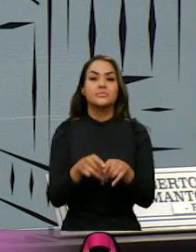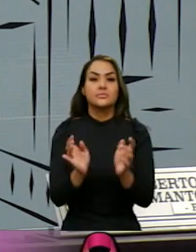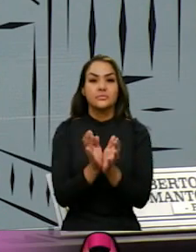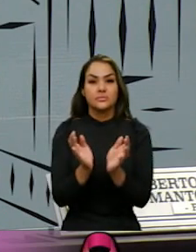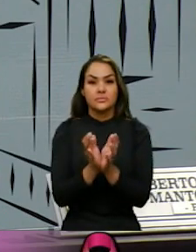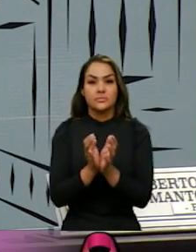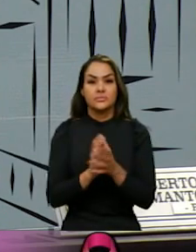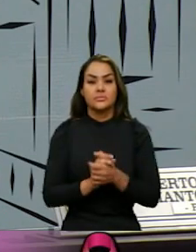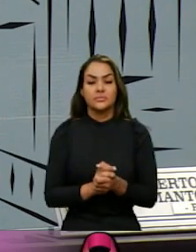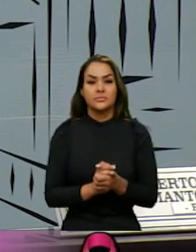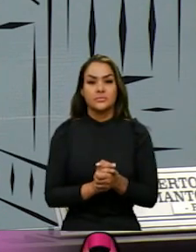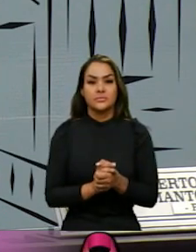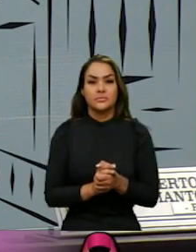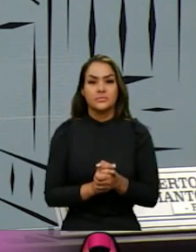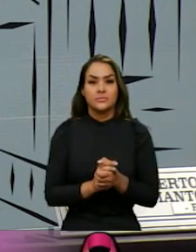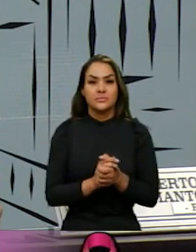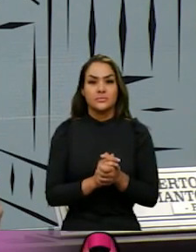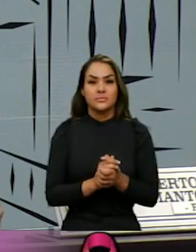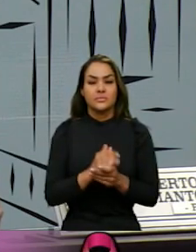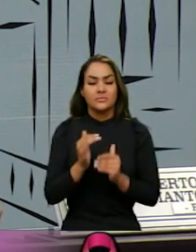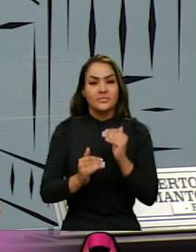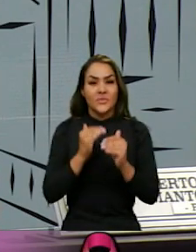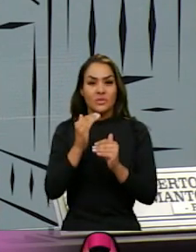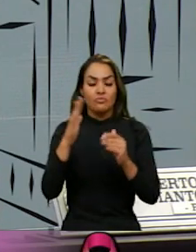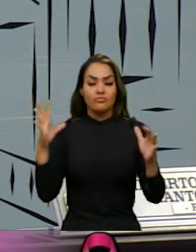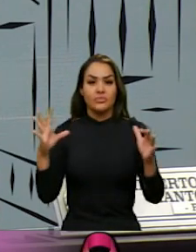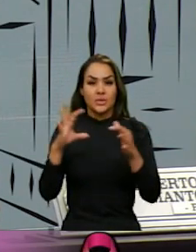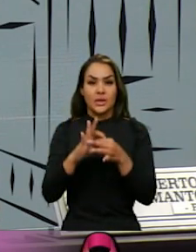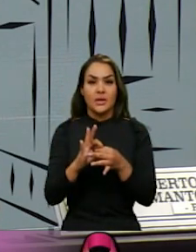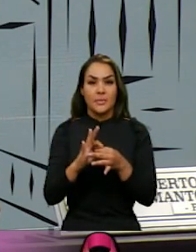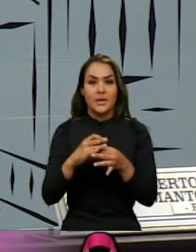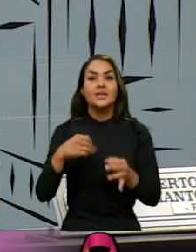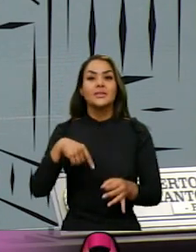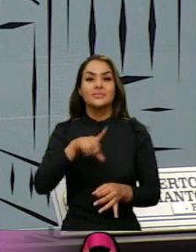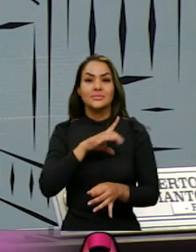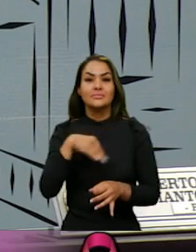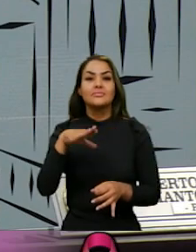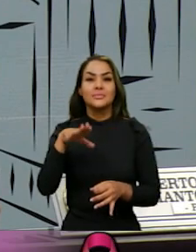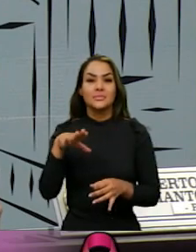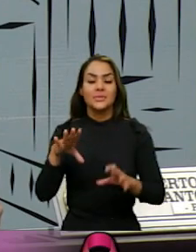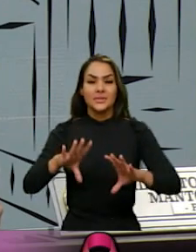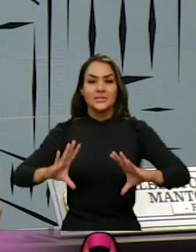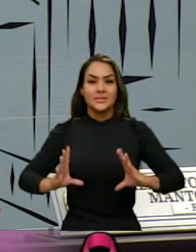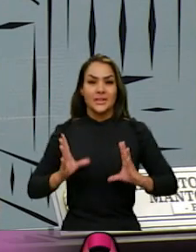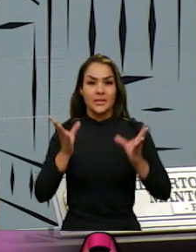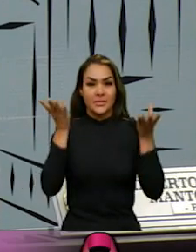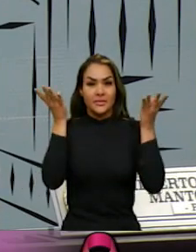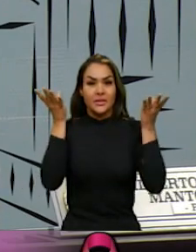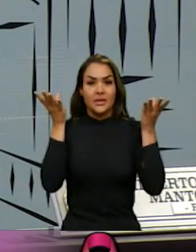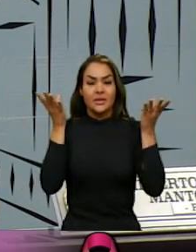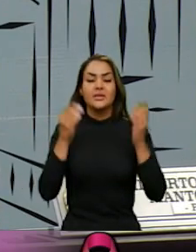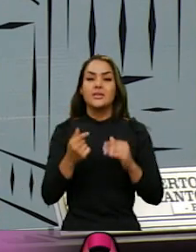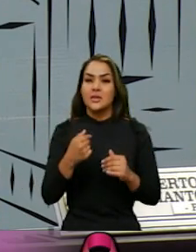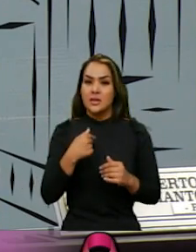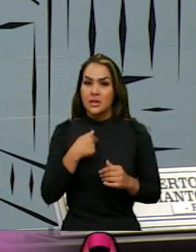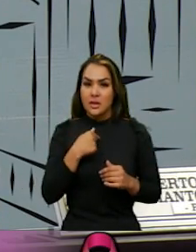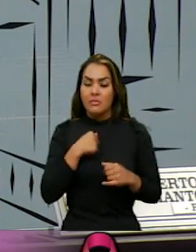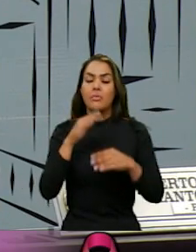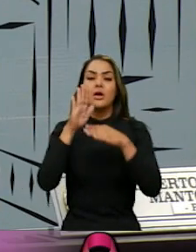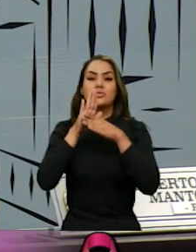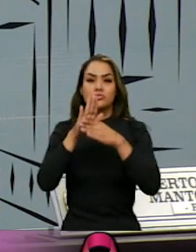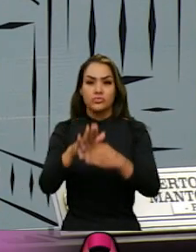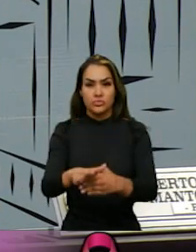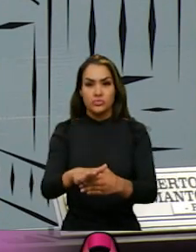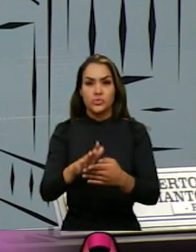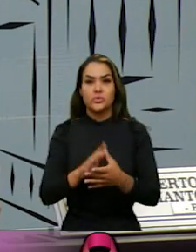cada vez fique mais unidos para que a gente possa fazer mais eventos como esse e pode contar com esse vereador, eu tenho certeza,